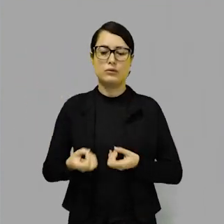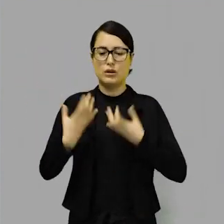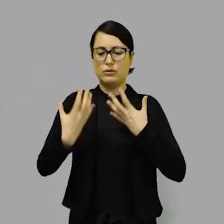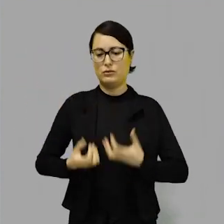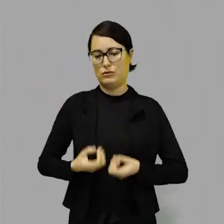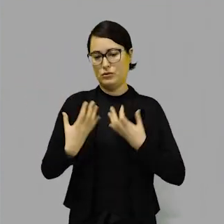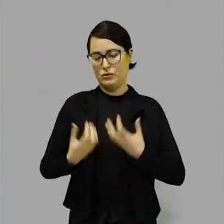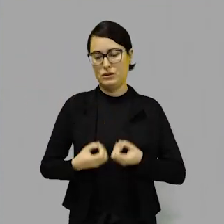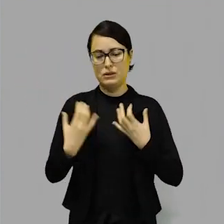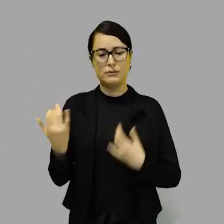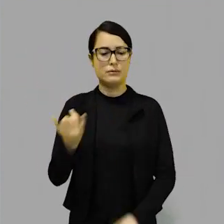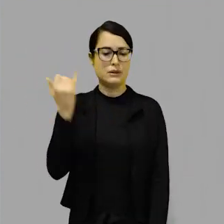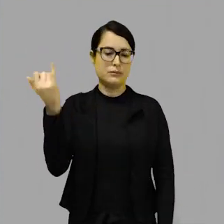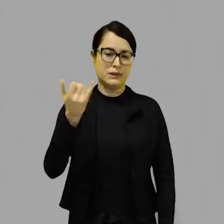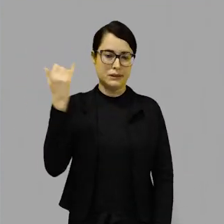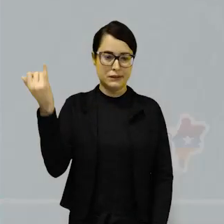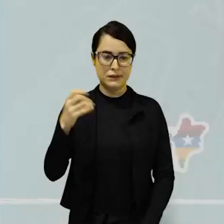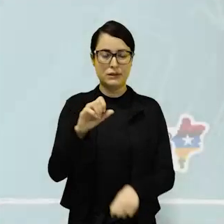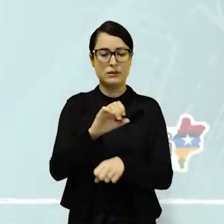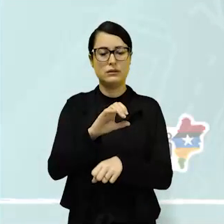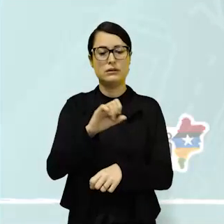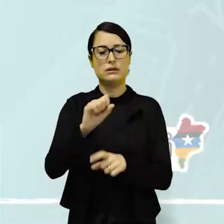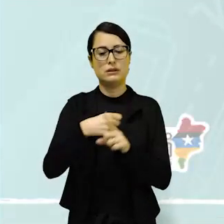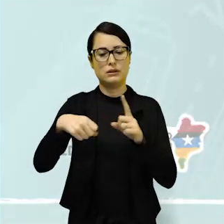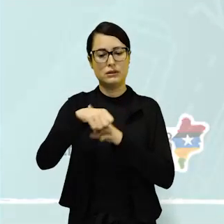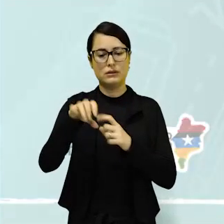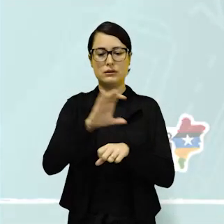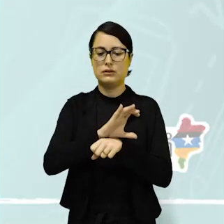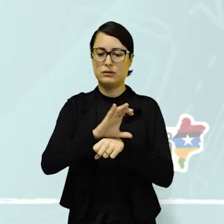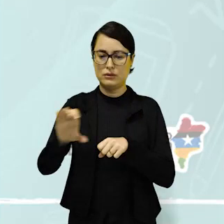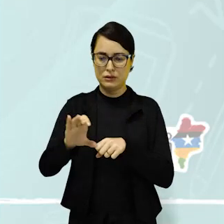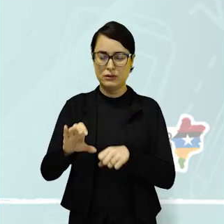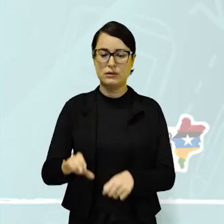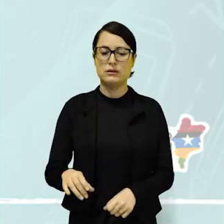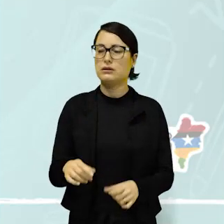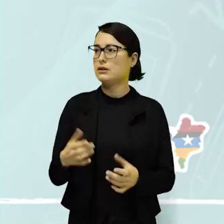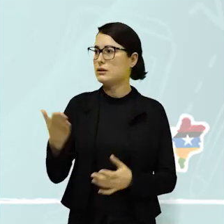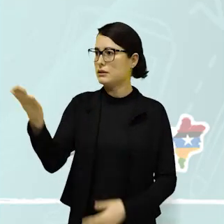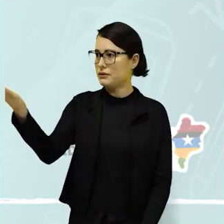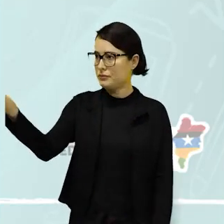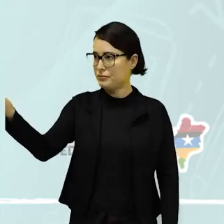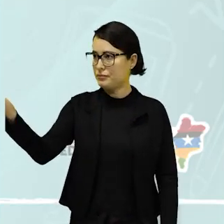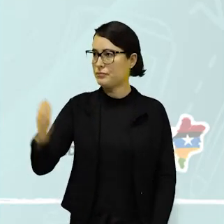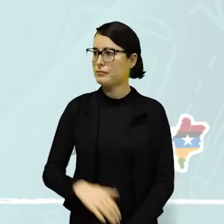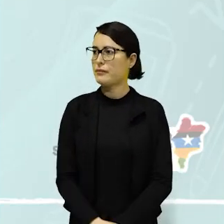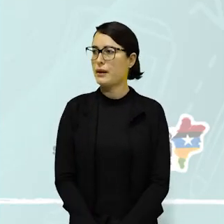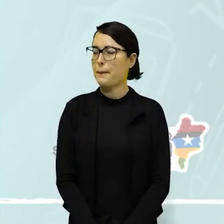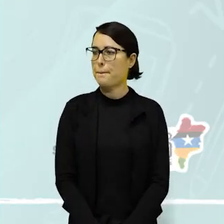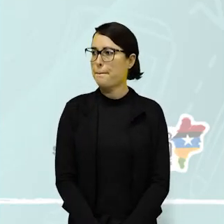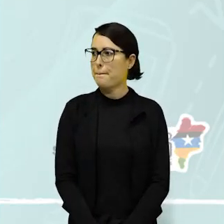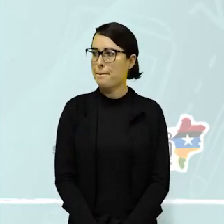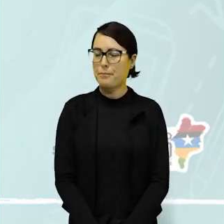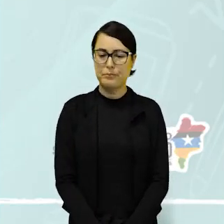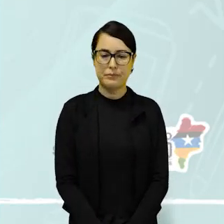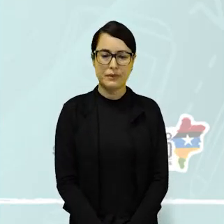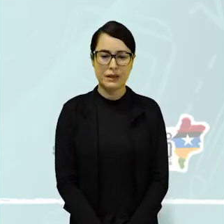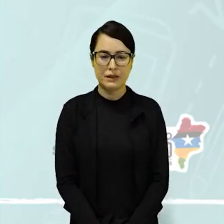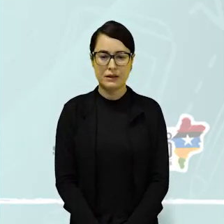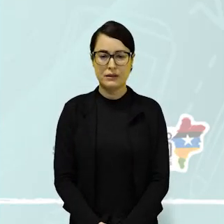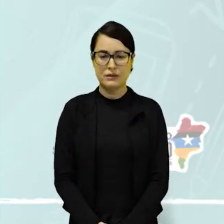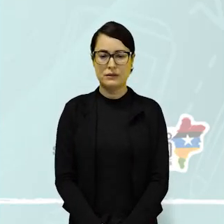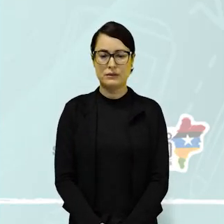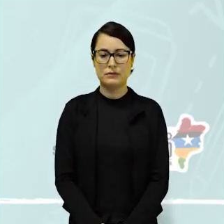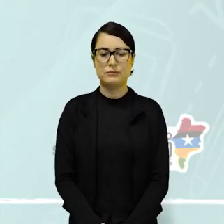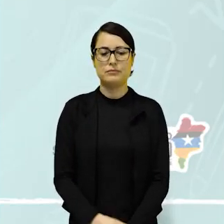autores mais importantes da sociologia contemporânea? Aqui no quadro tem alguns deles. Eu vou citar Norbert Elias,